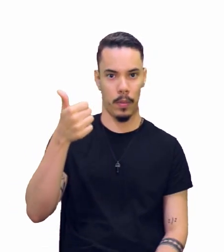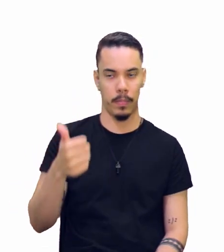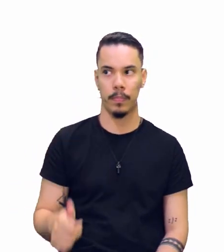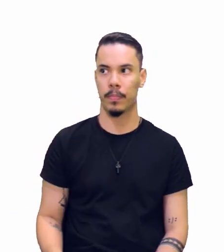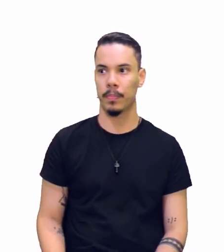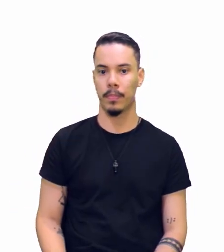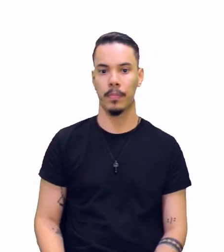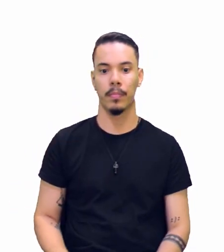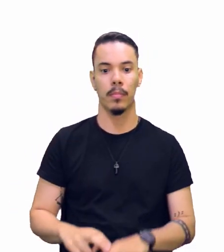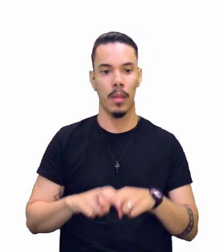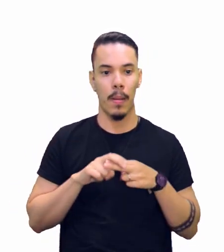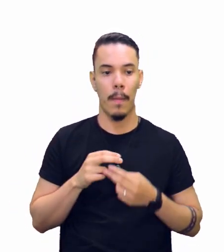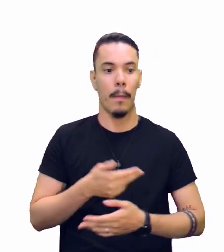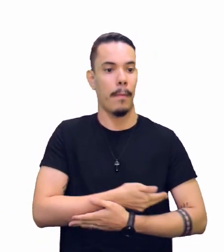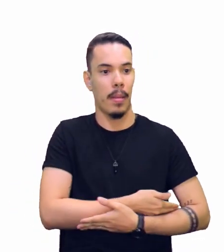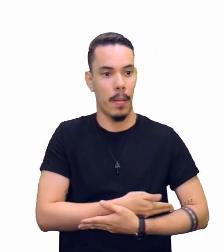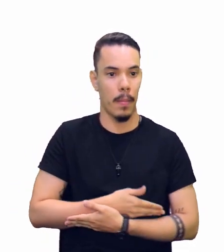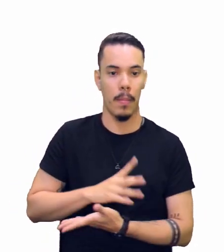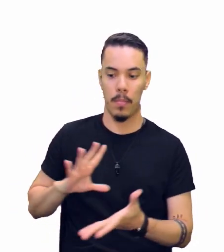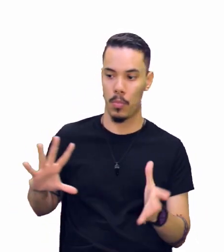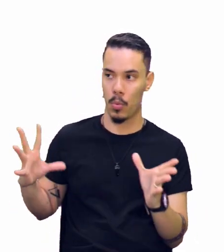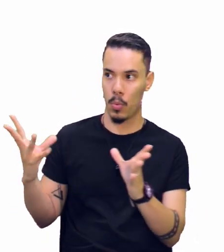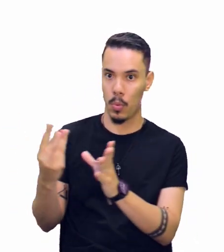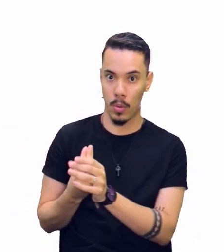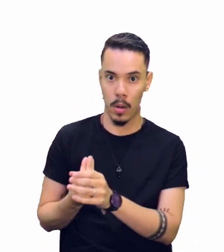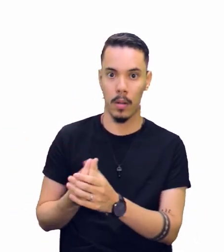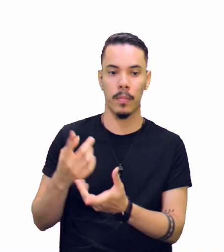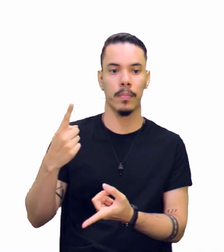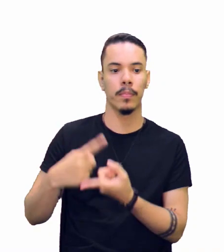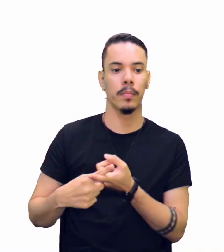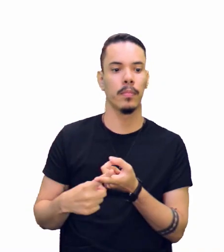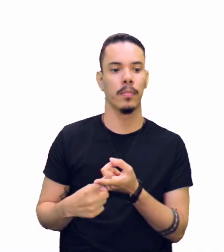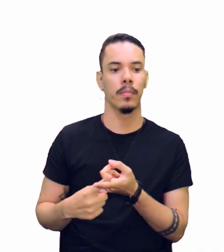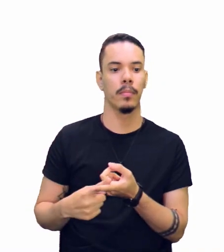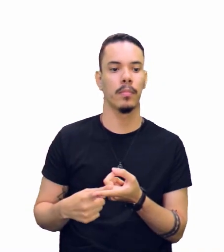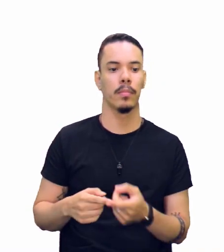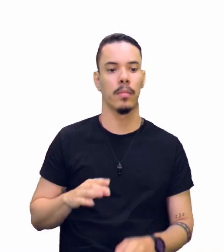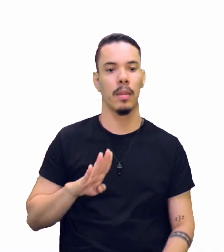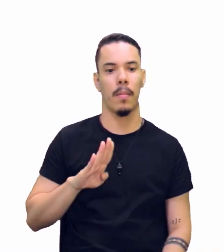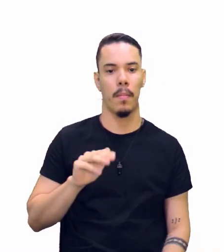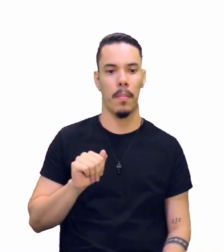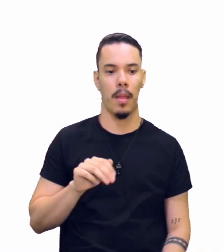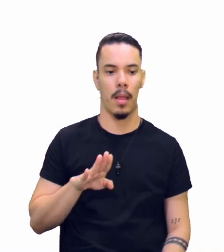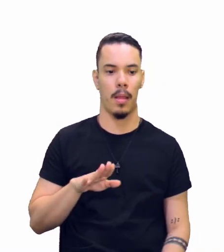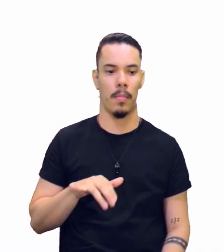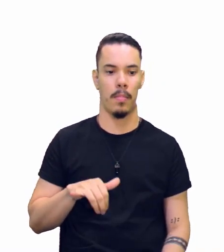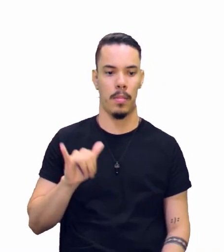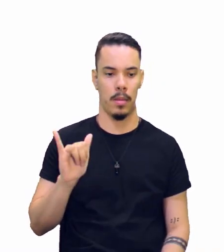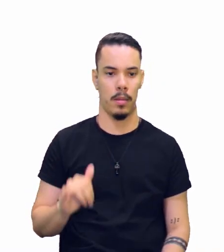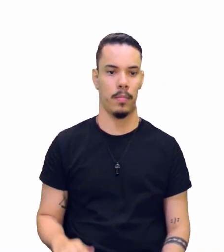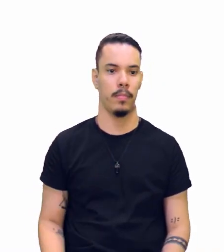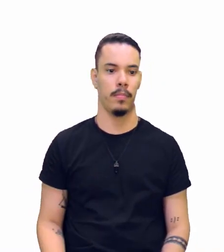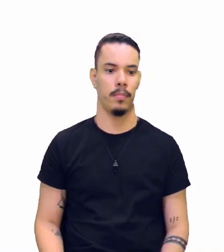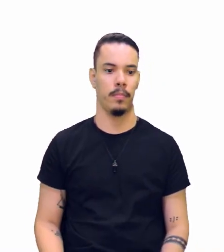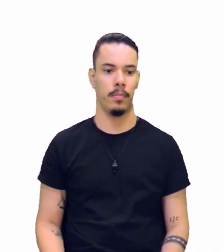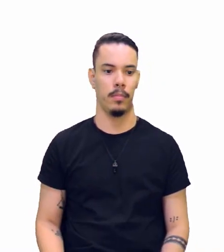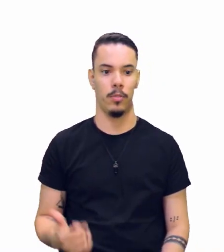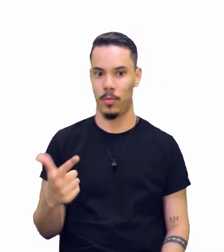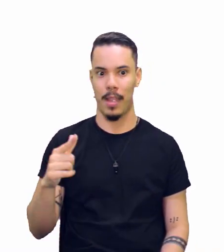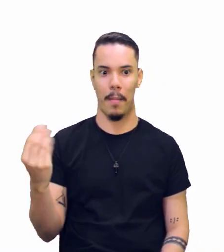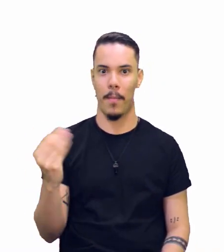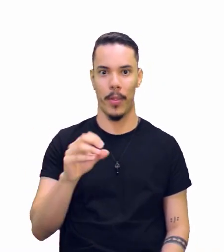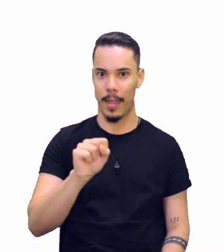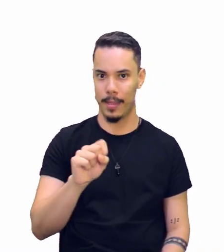Então, babies no plural, afinal de contas, vem da palavra baby. E o plural de baby não tem esse S,